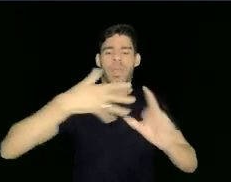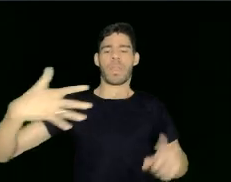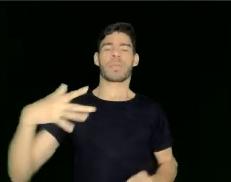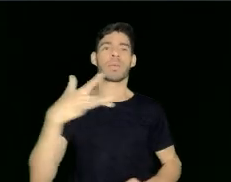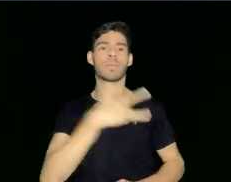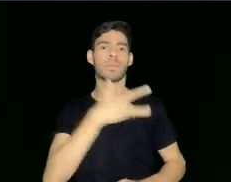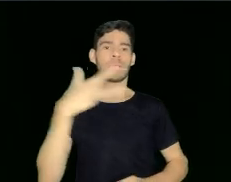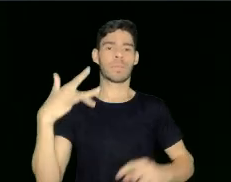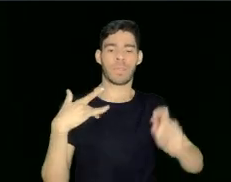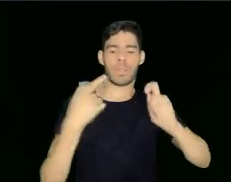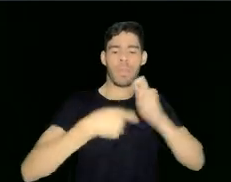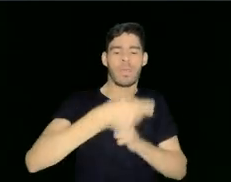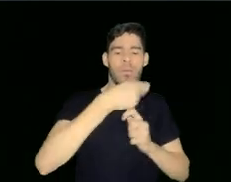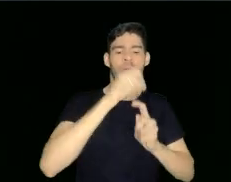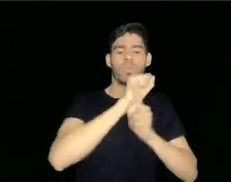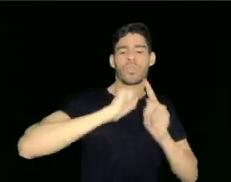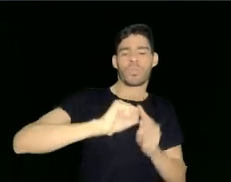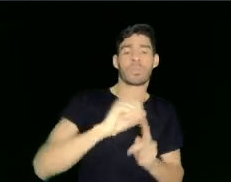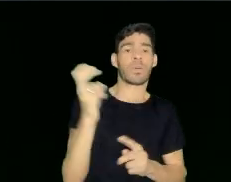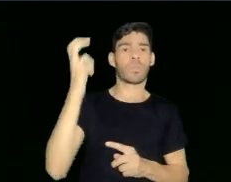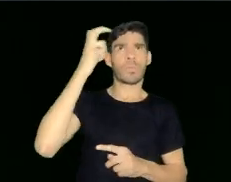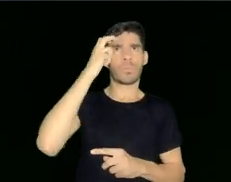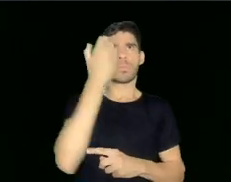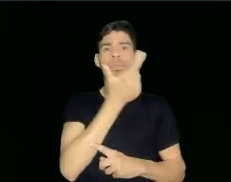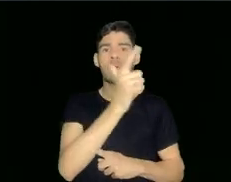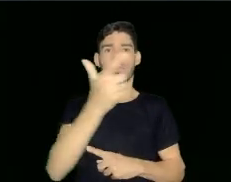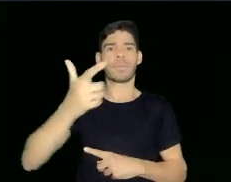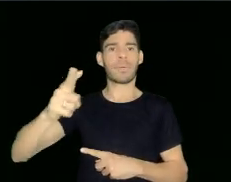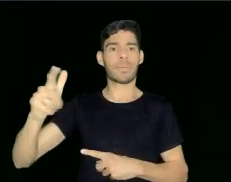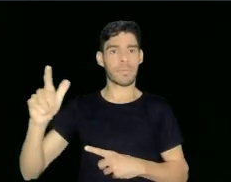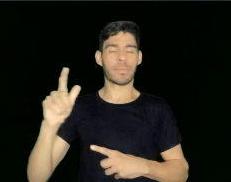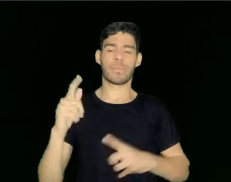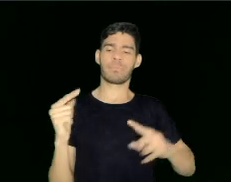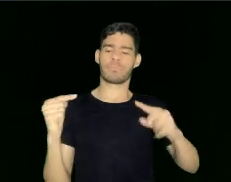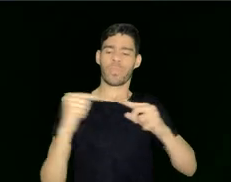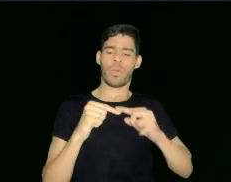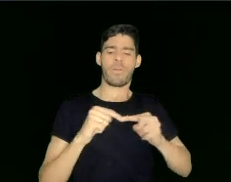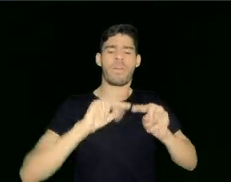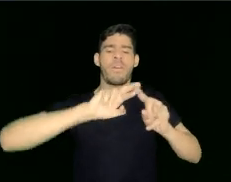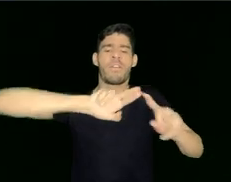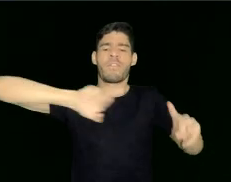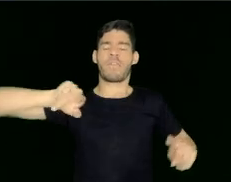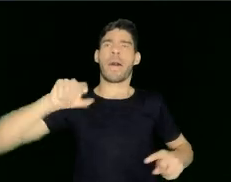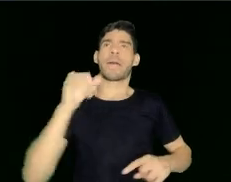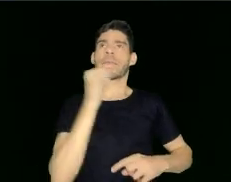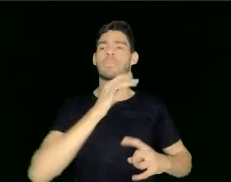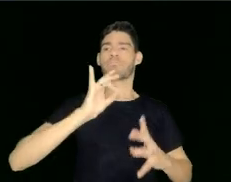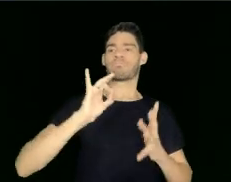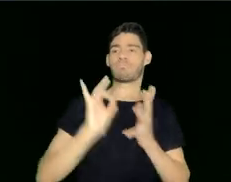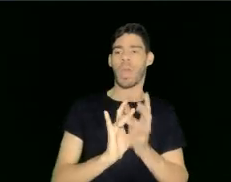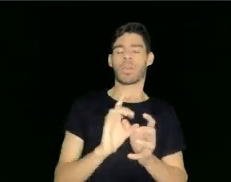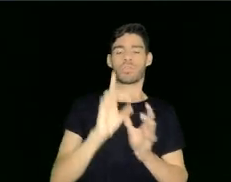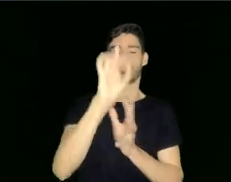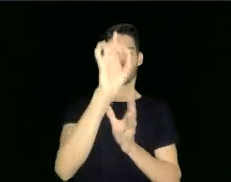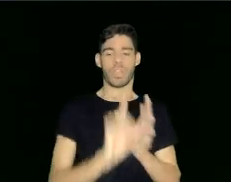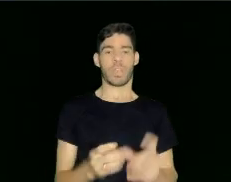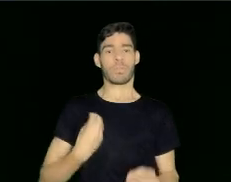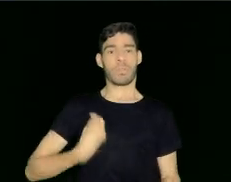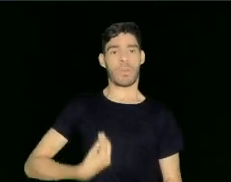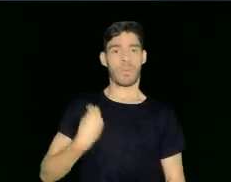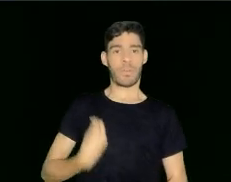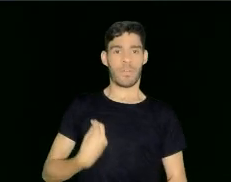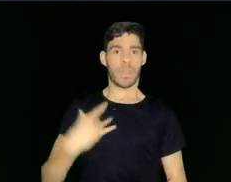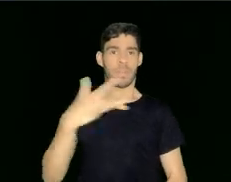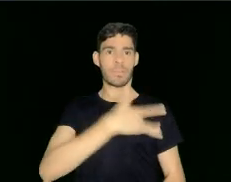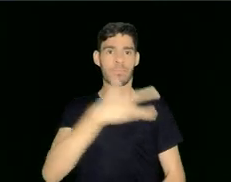estão vinculadas a aspectos sanitários, econômicos, sociais, culturais, etc. Dizem respeito a diversos aspectos, como